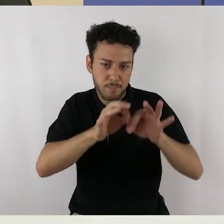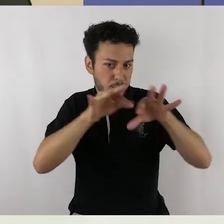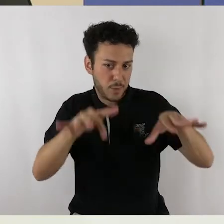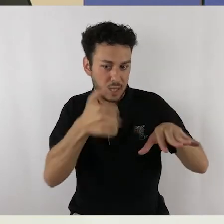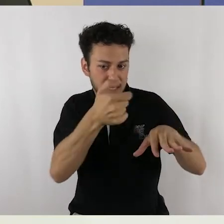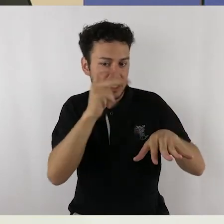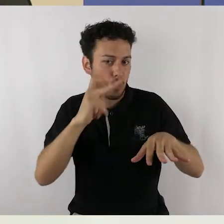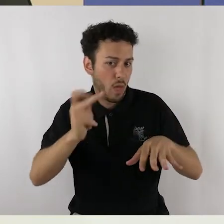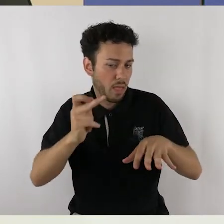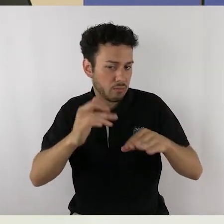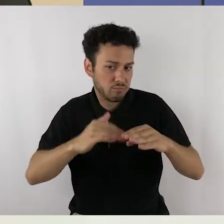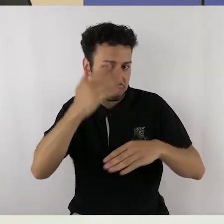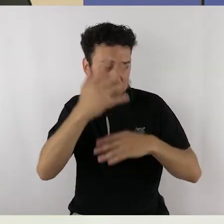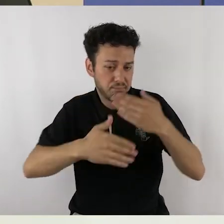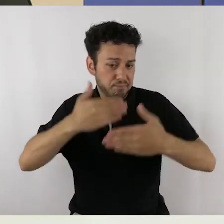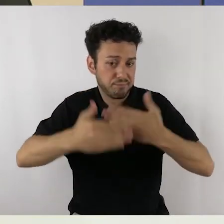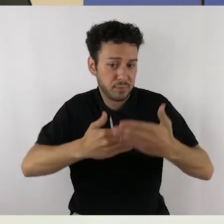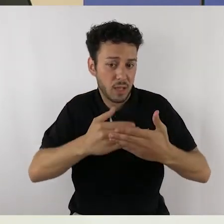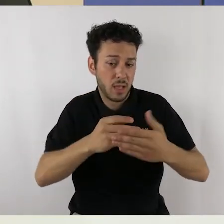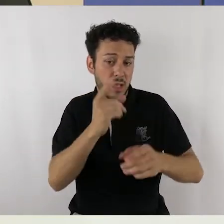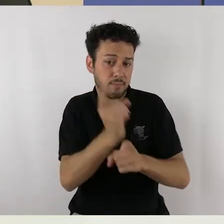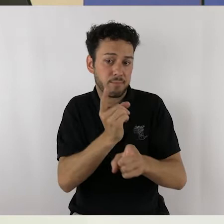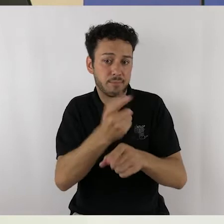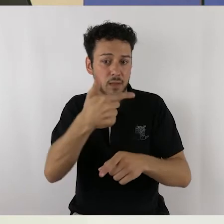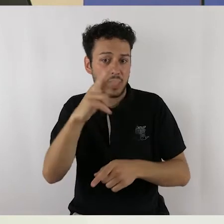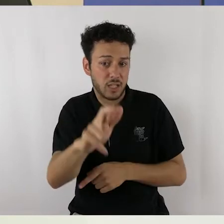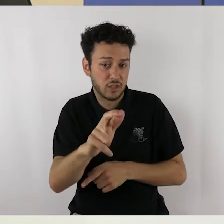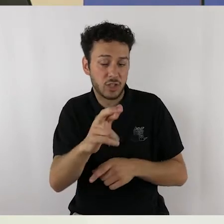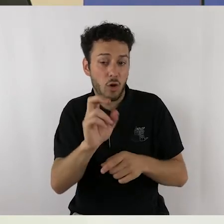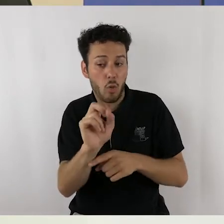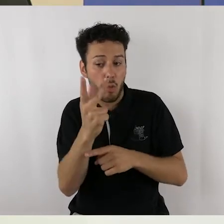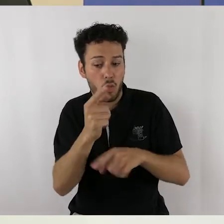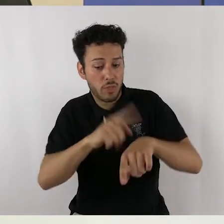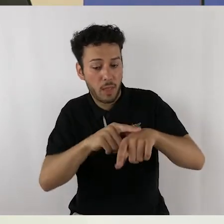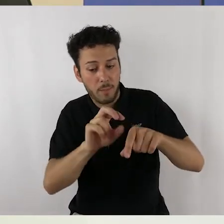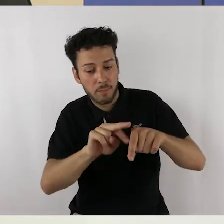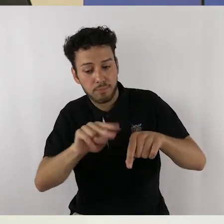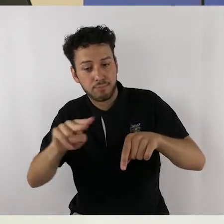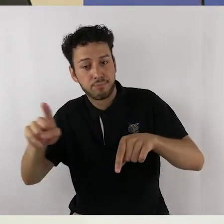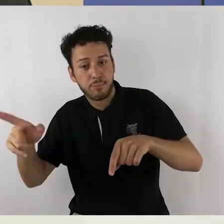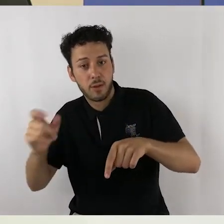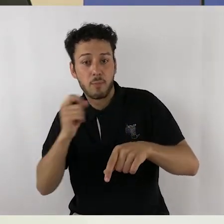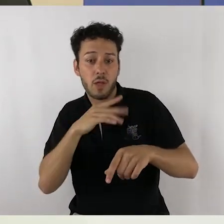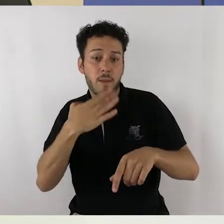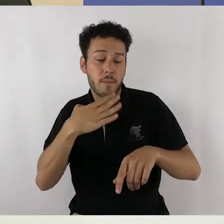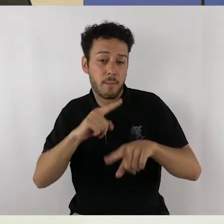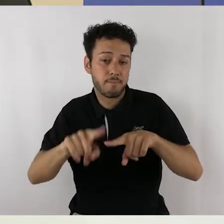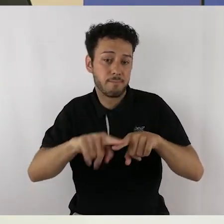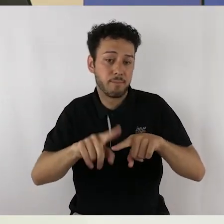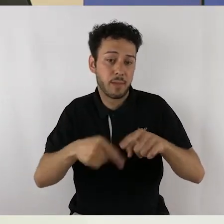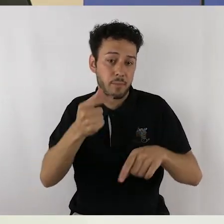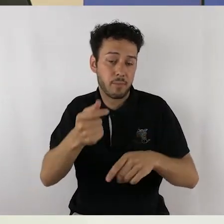por exemplo em que a prestação é e ainda é que sabe é uma taxa fixa e depois no restante de prazo do